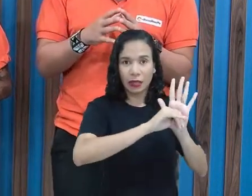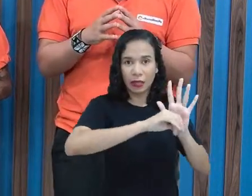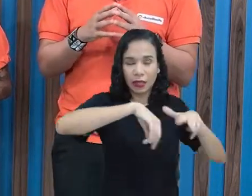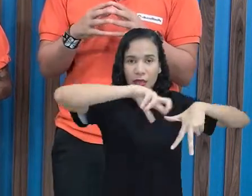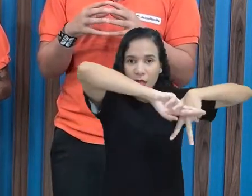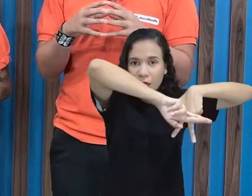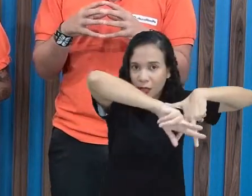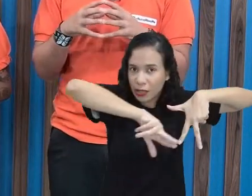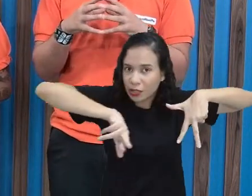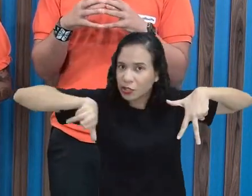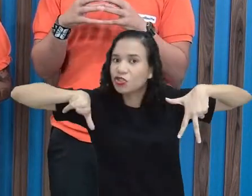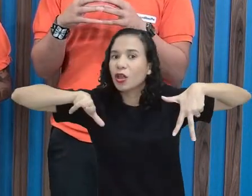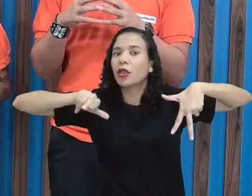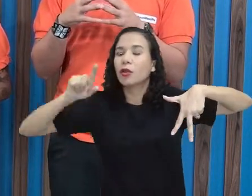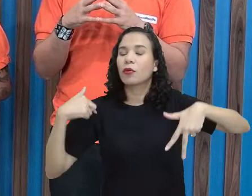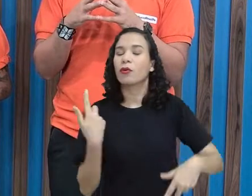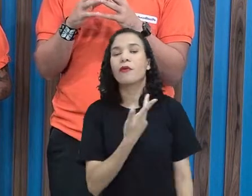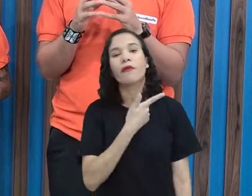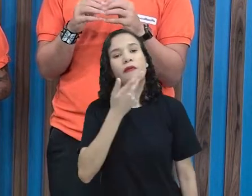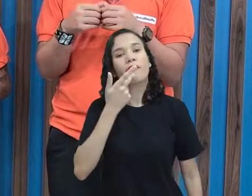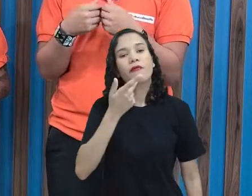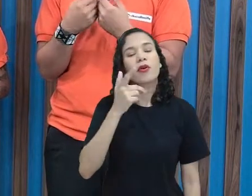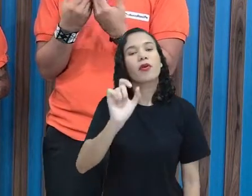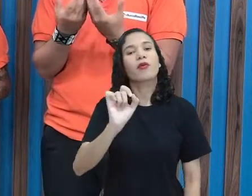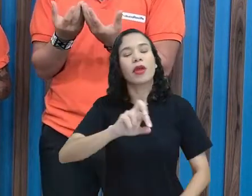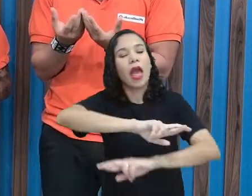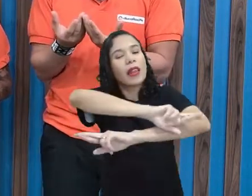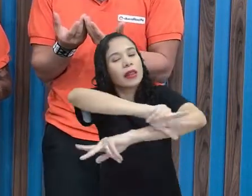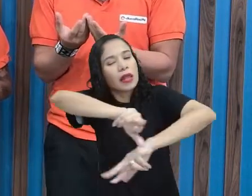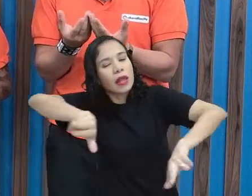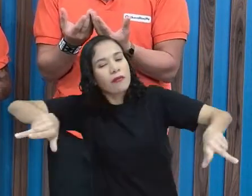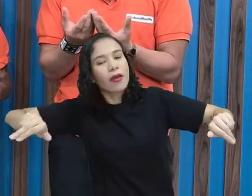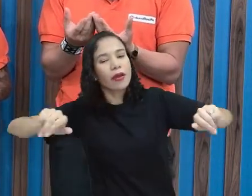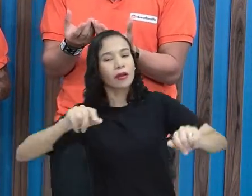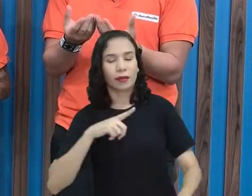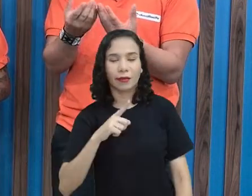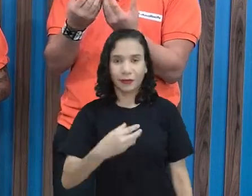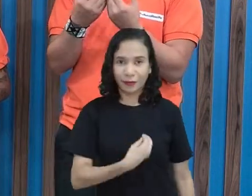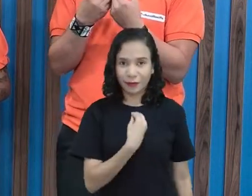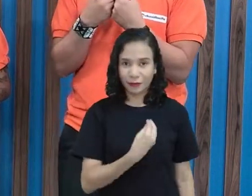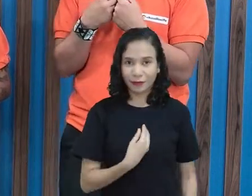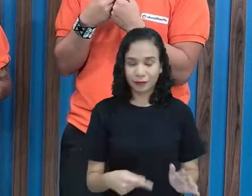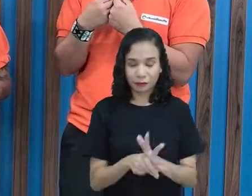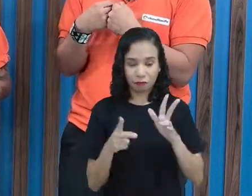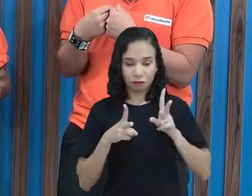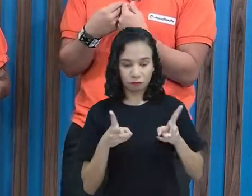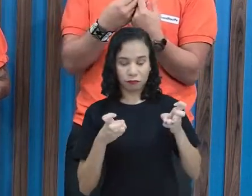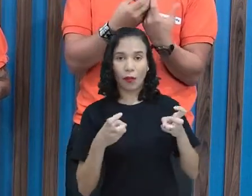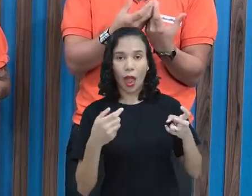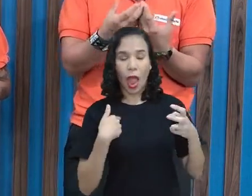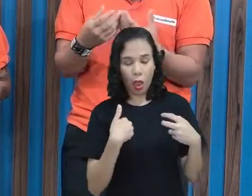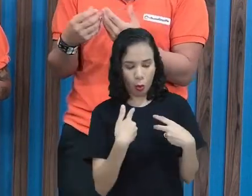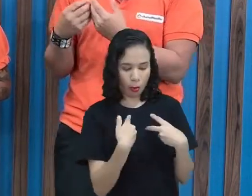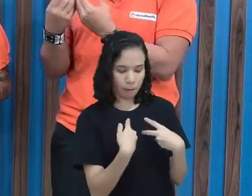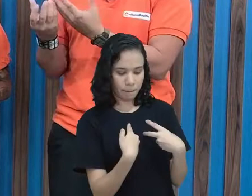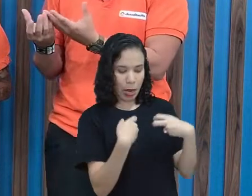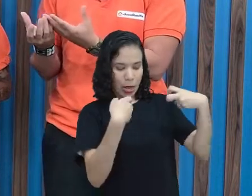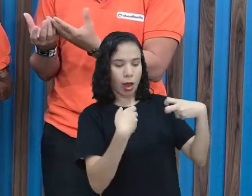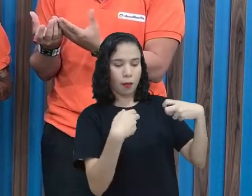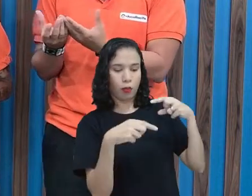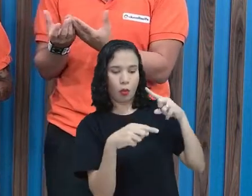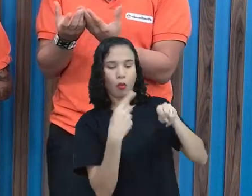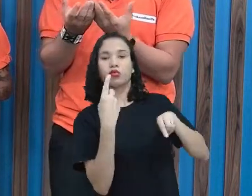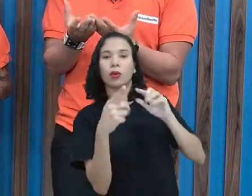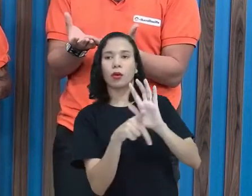falando justamente, né, nessa diversidade que a gente tem de identificação. Né? Eu me identifico ou não